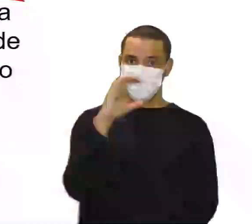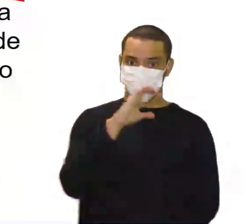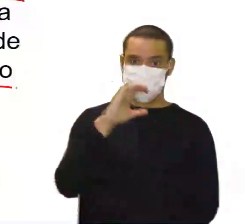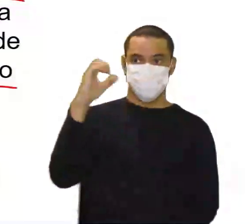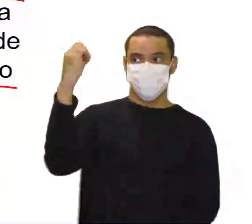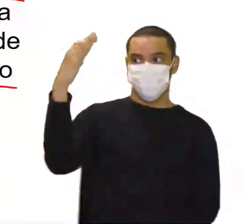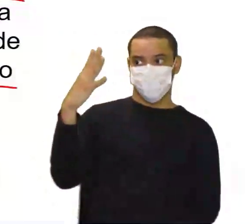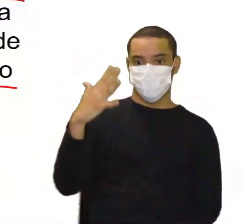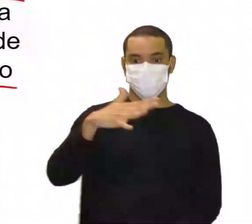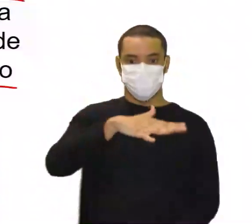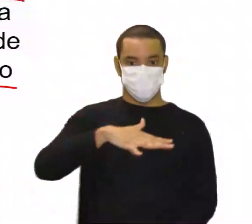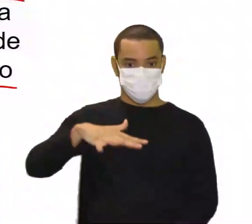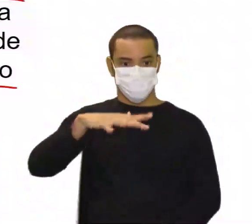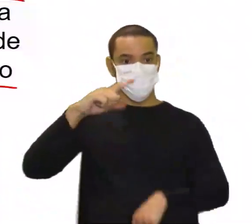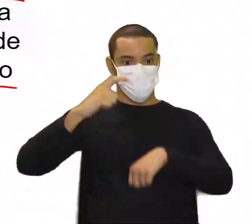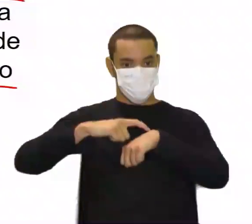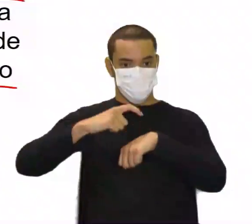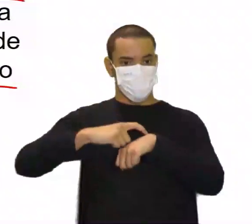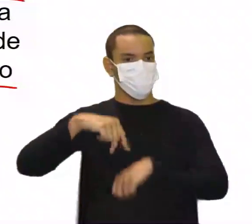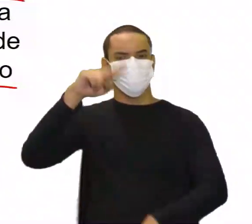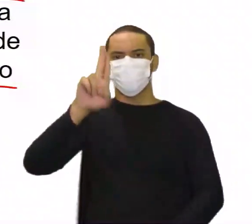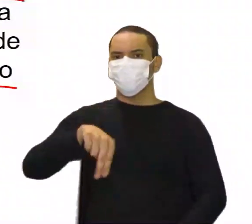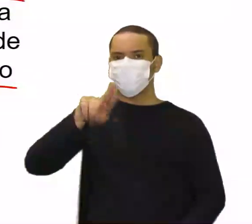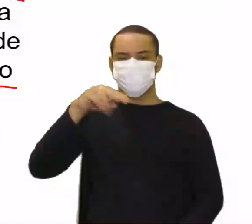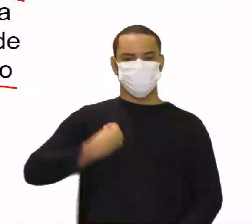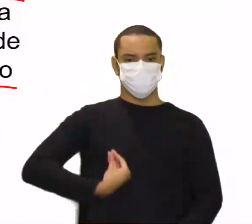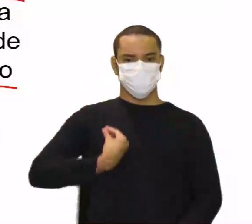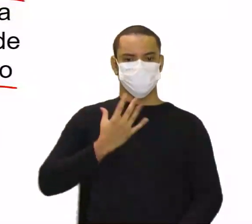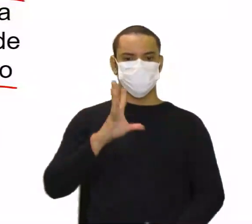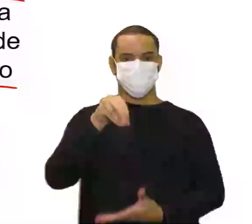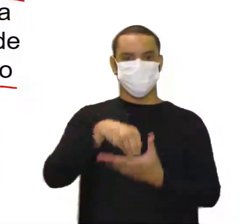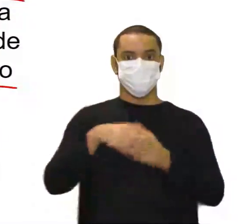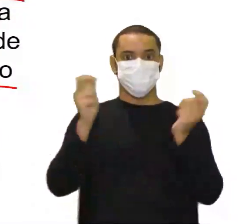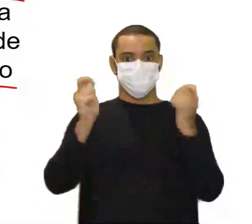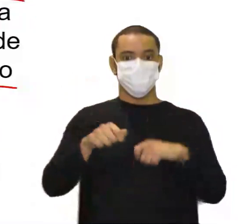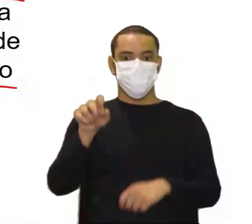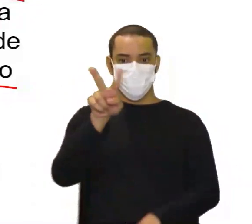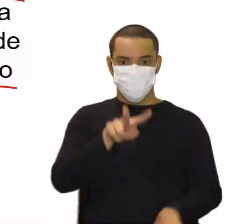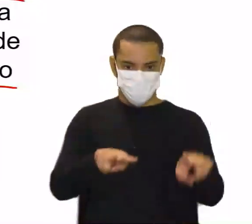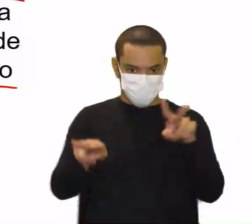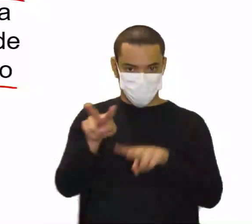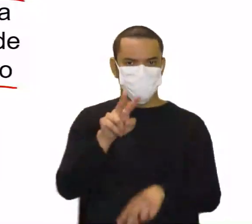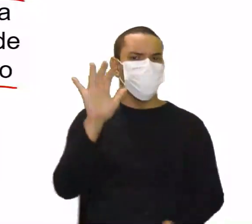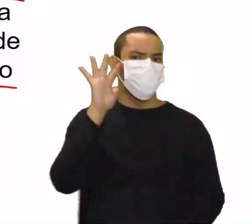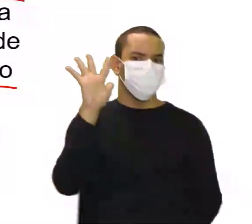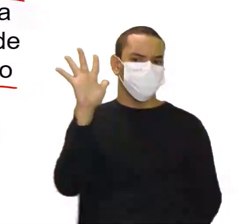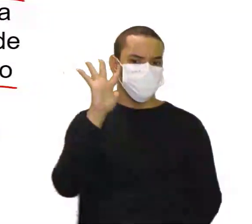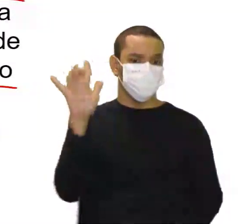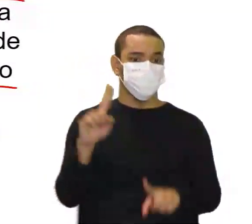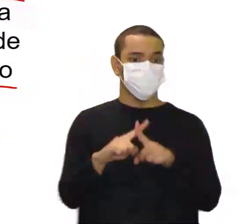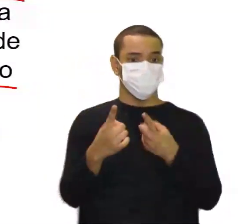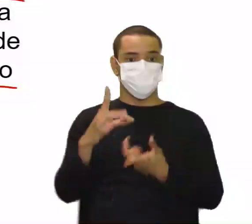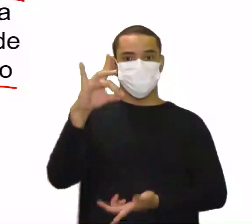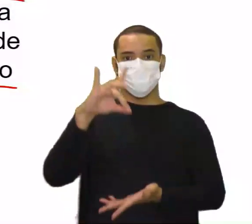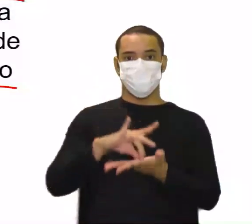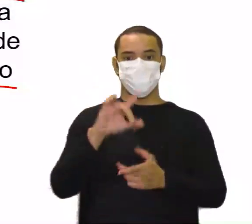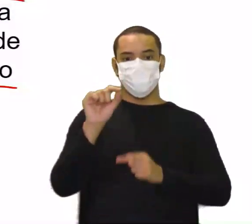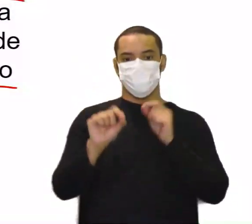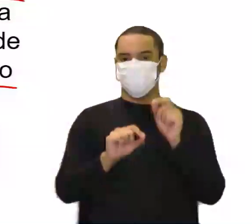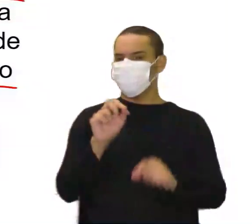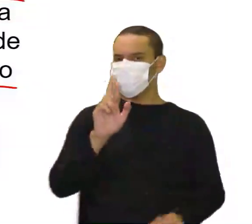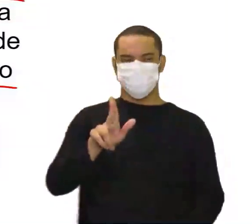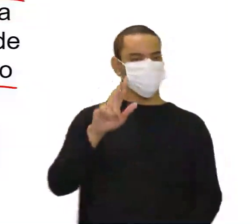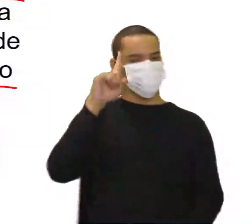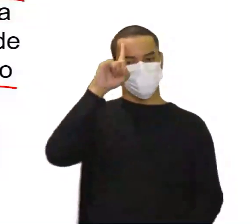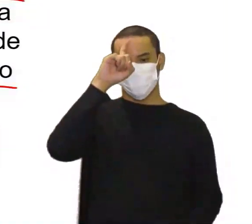luz, espaço-tempo, nunca estaria visível para você, né? Imagina. Mas, na verdade, não é tão